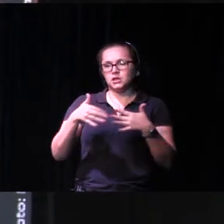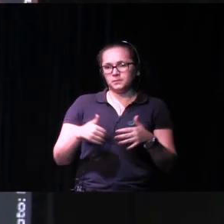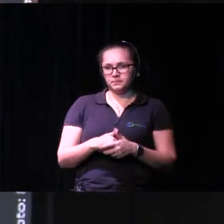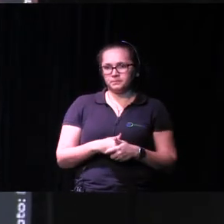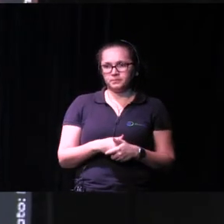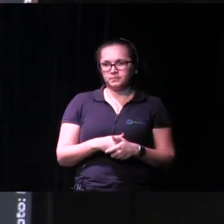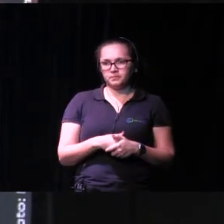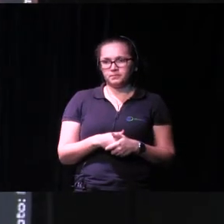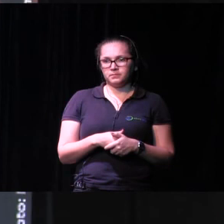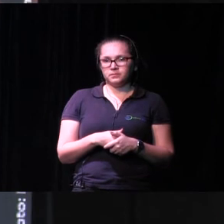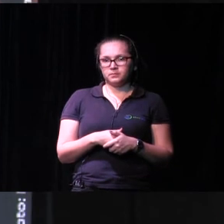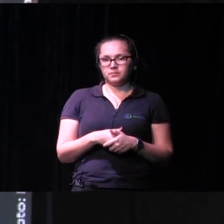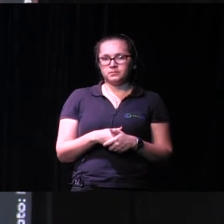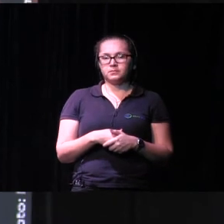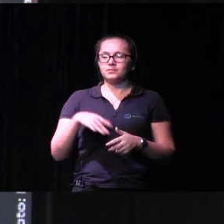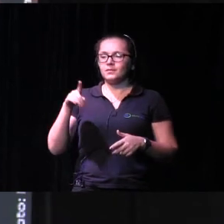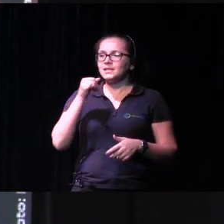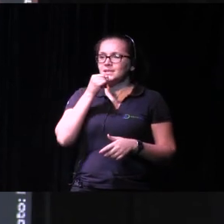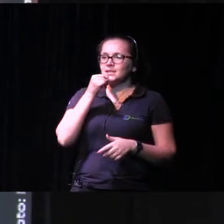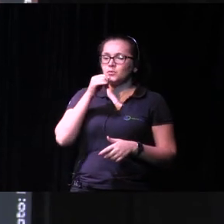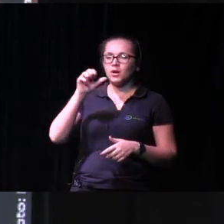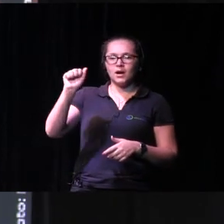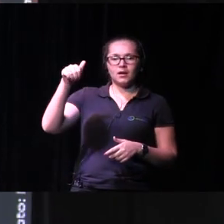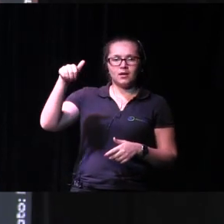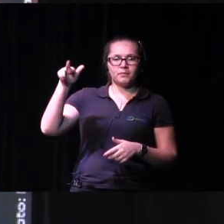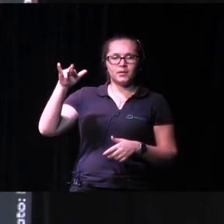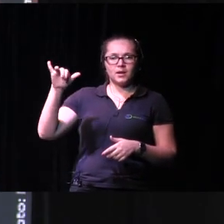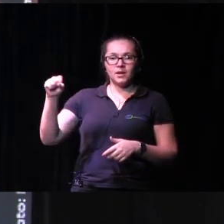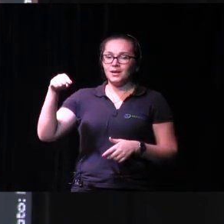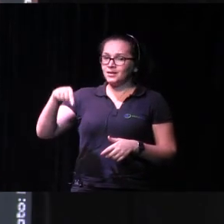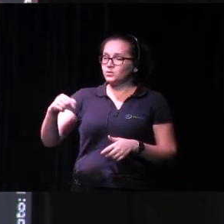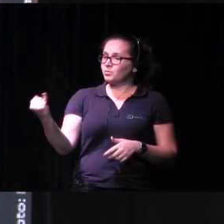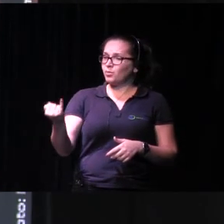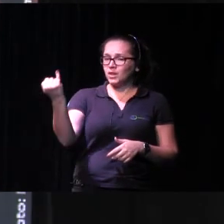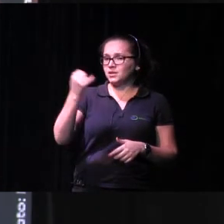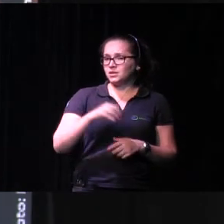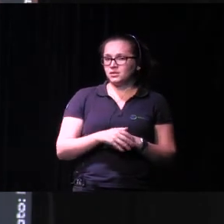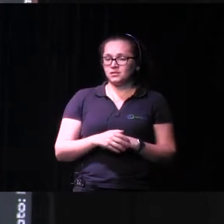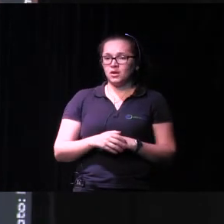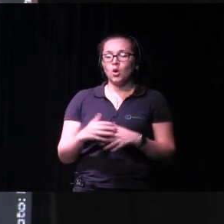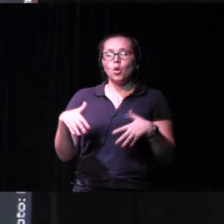Na América, isso é fundamental. De onde a gente vem,